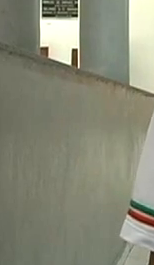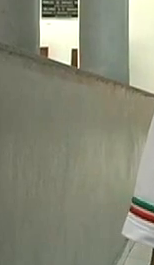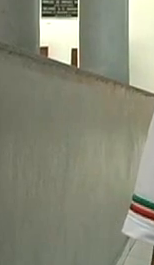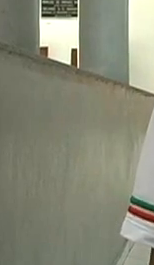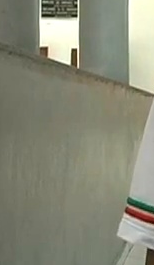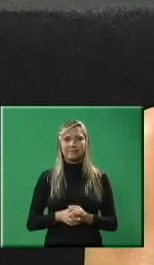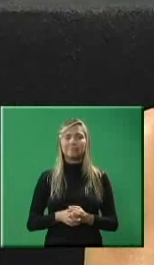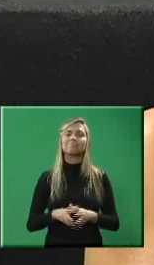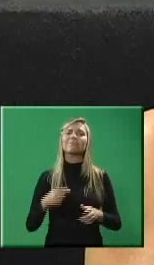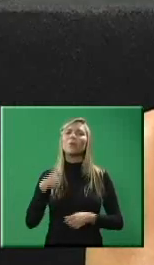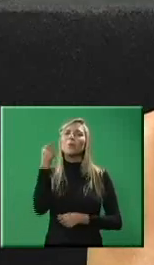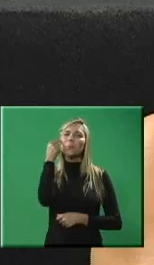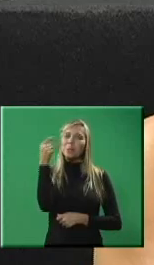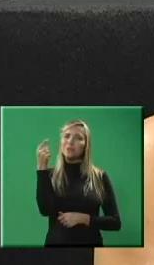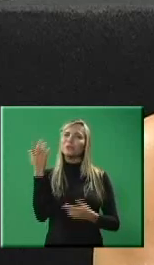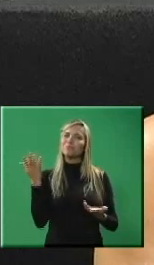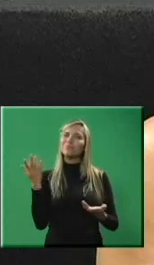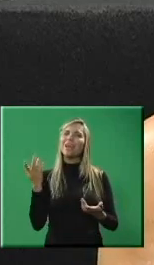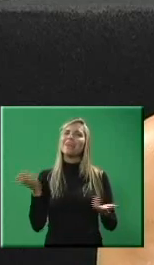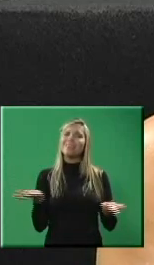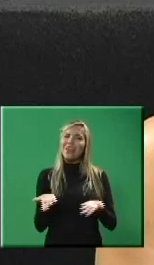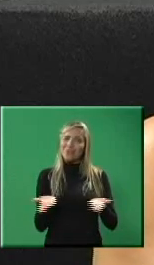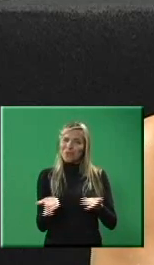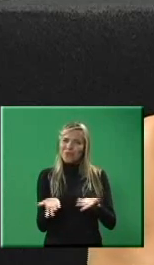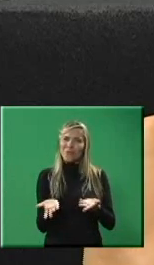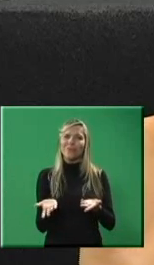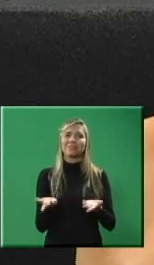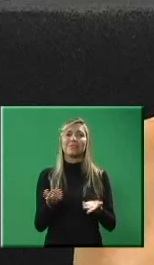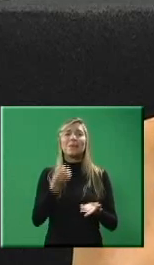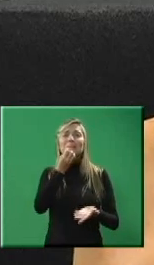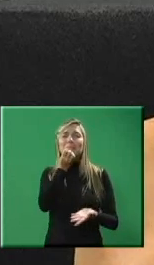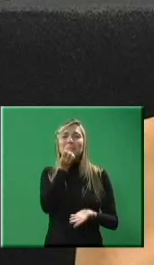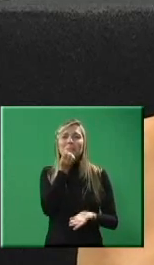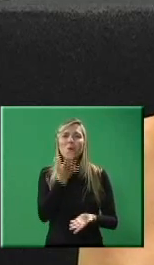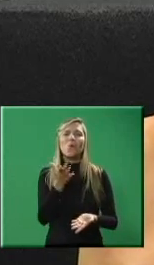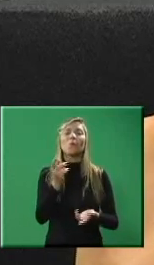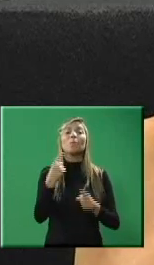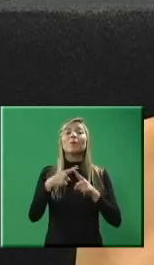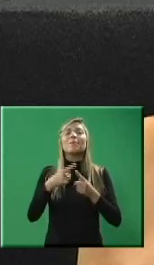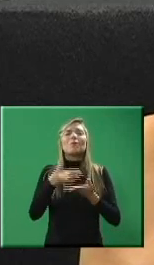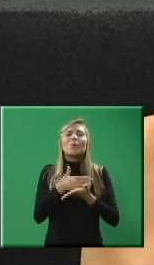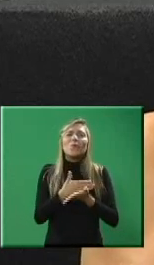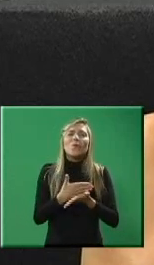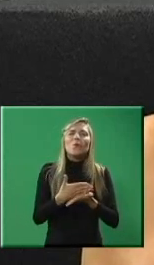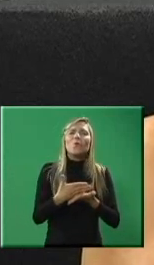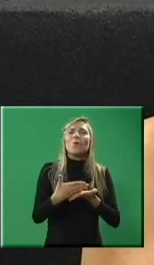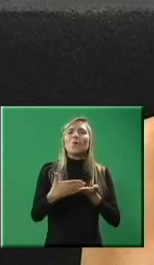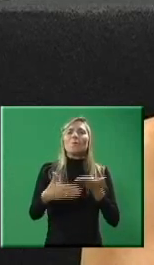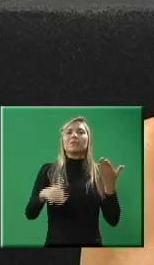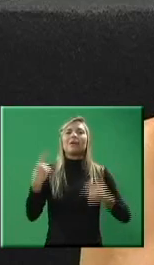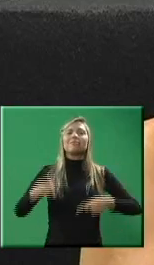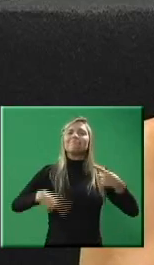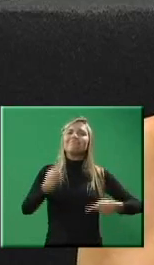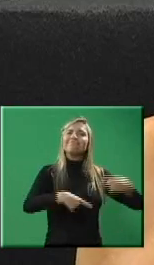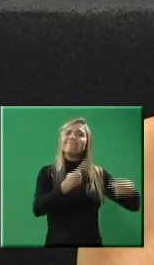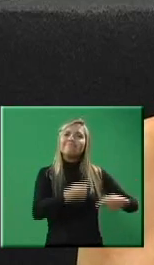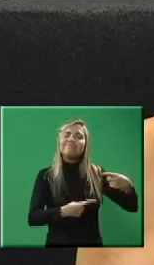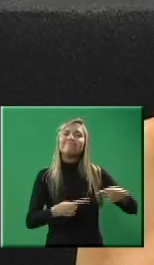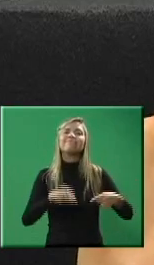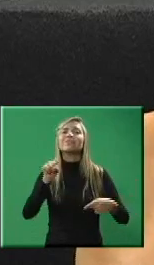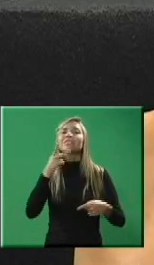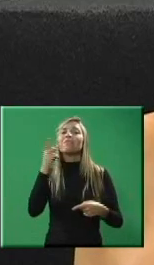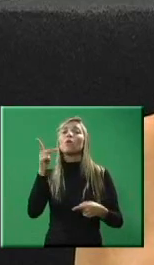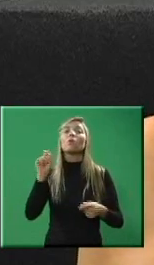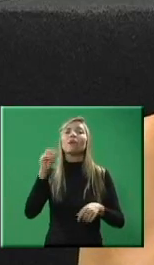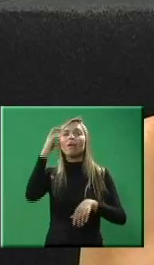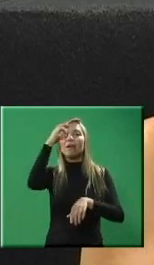sim. Eu penso que o momento ele é muito importante para que se comece a discutir isso que